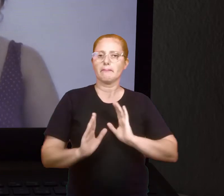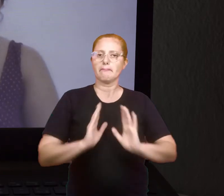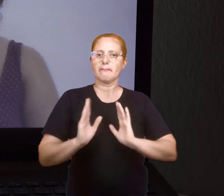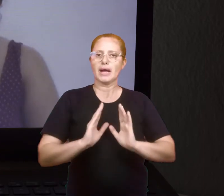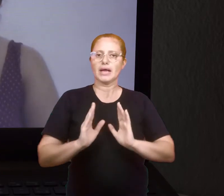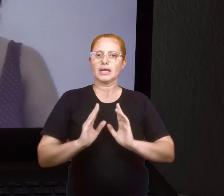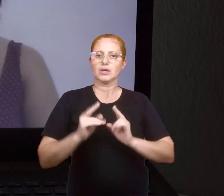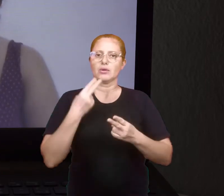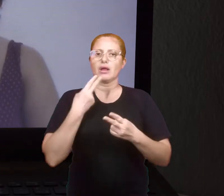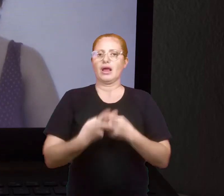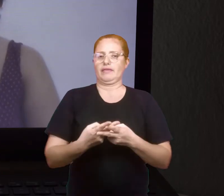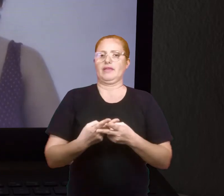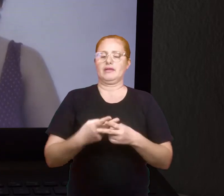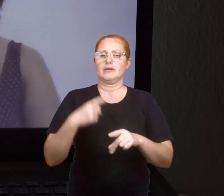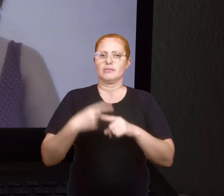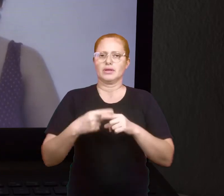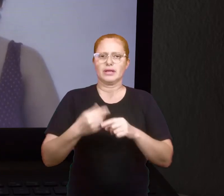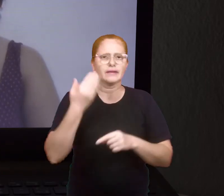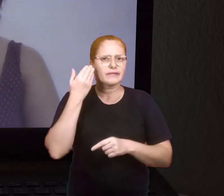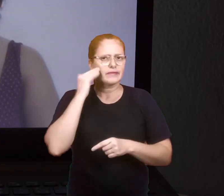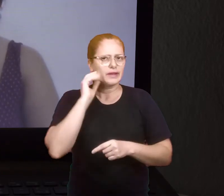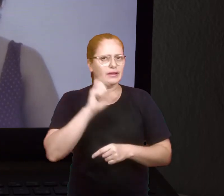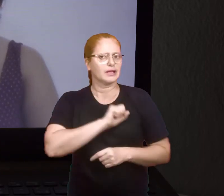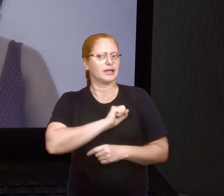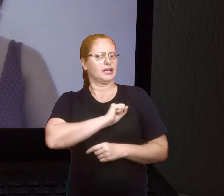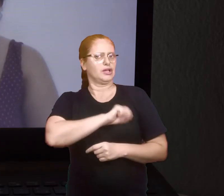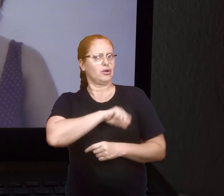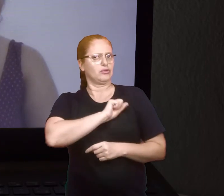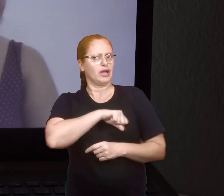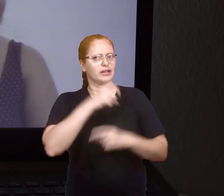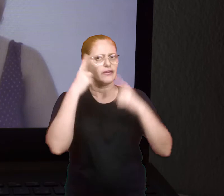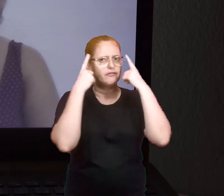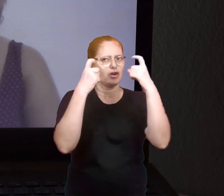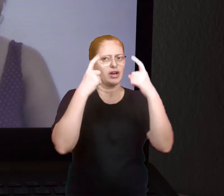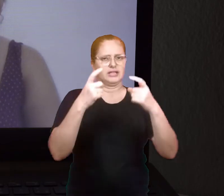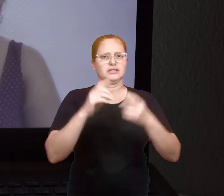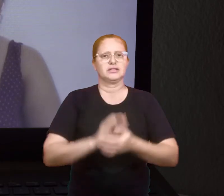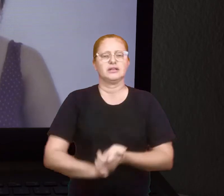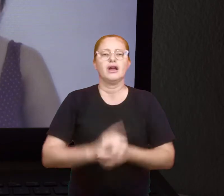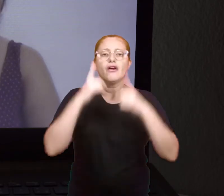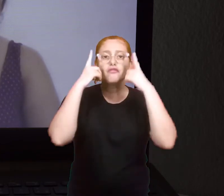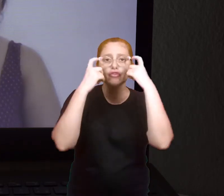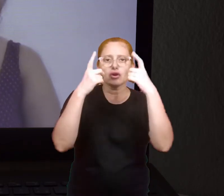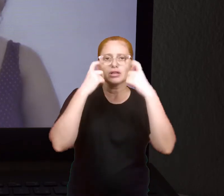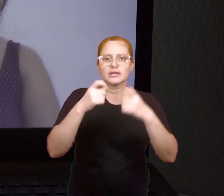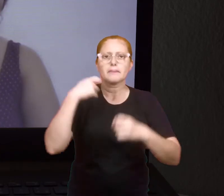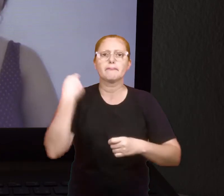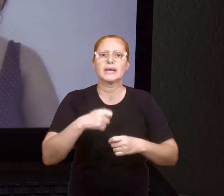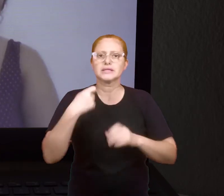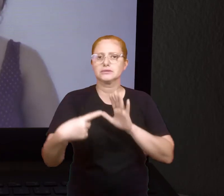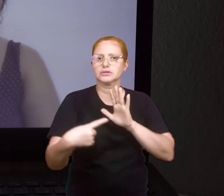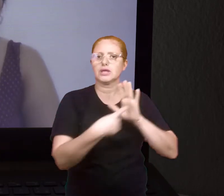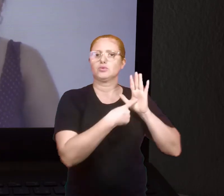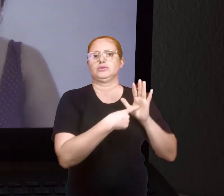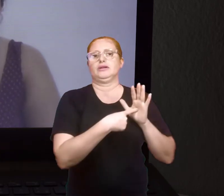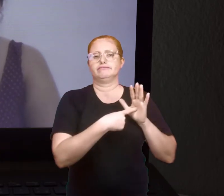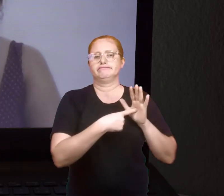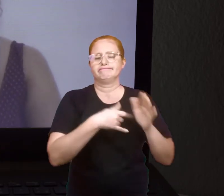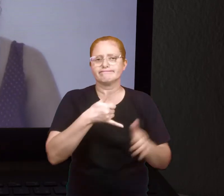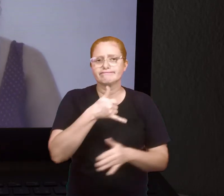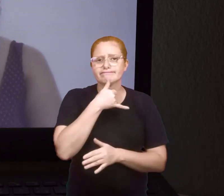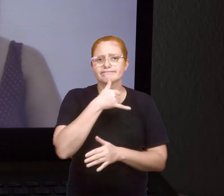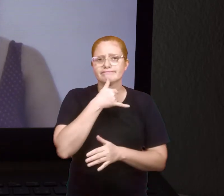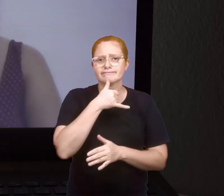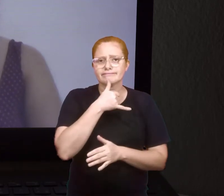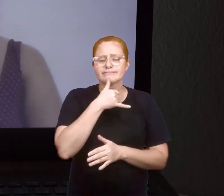entender a crueldade desse tipo de violência. Usa os cabelos pretos presos. Elas devem ser denunciadas Infelizmente,